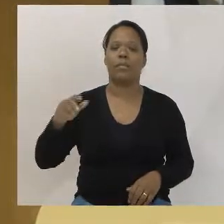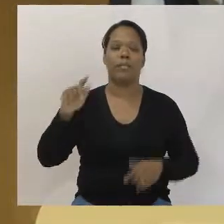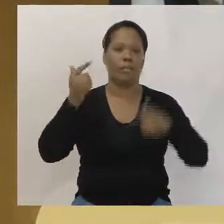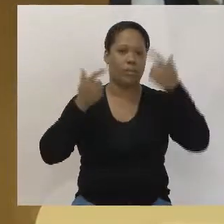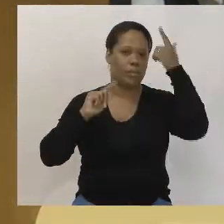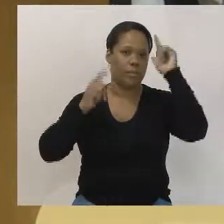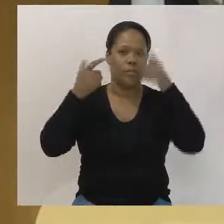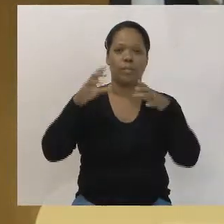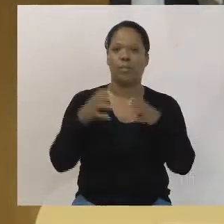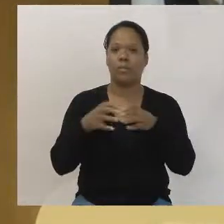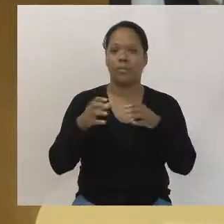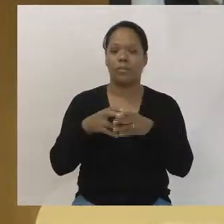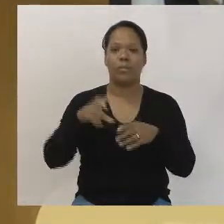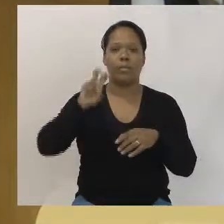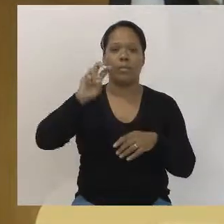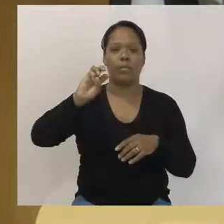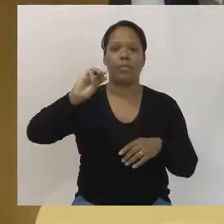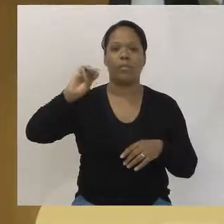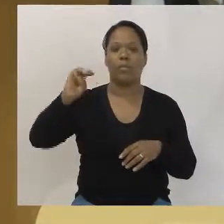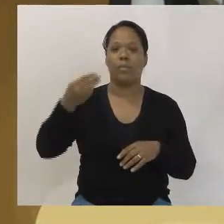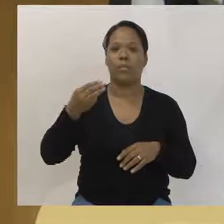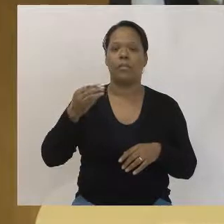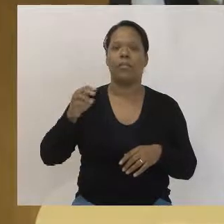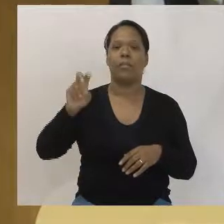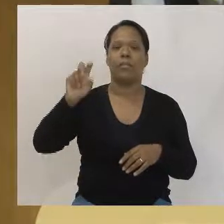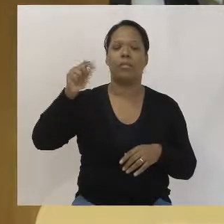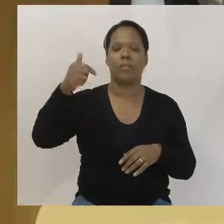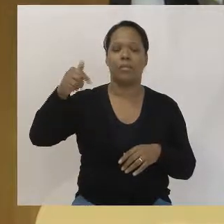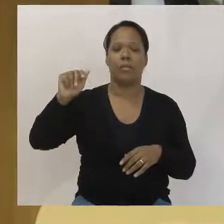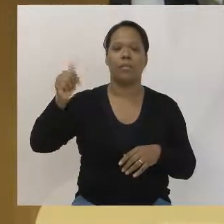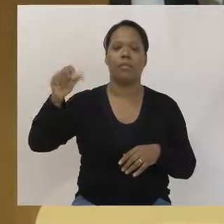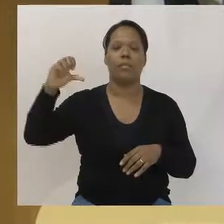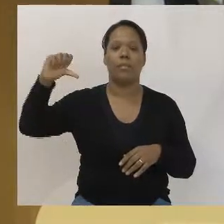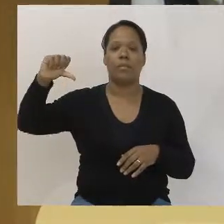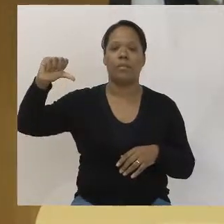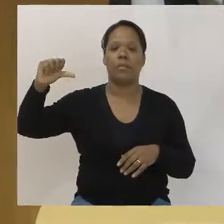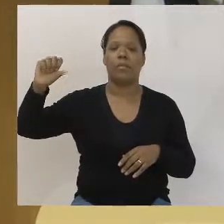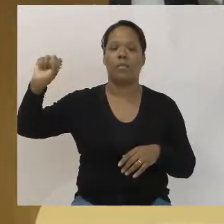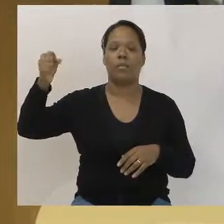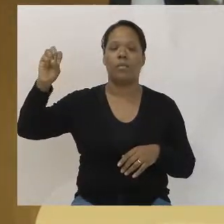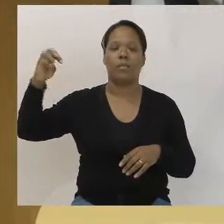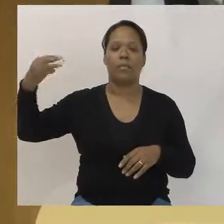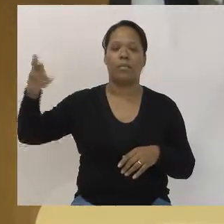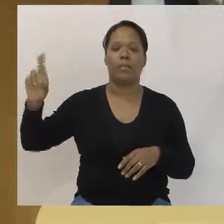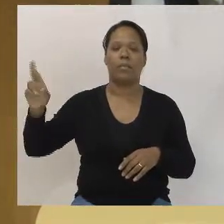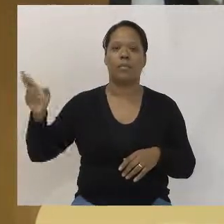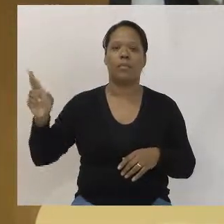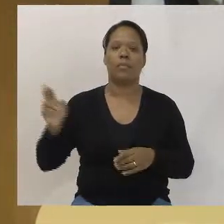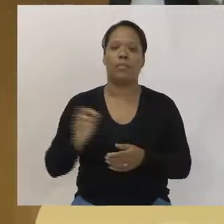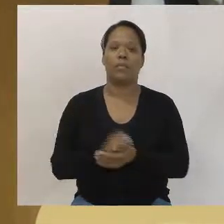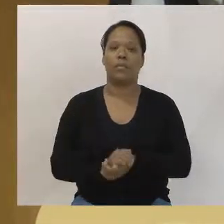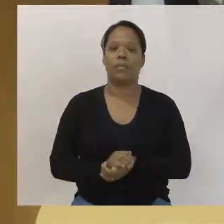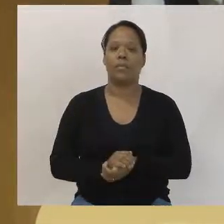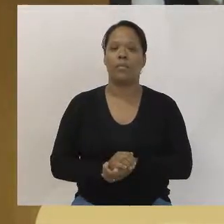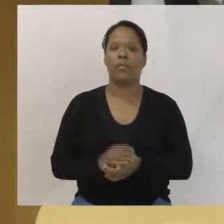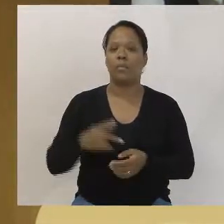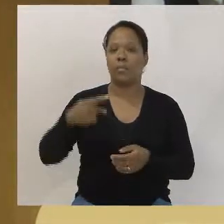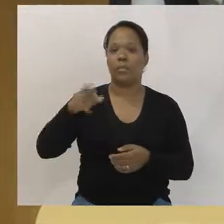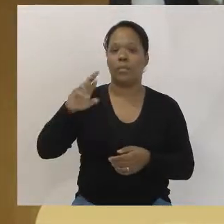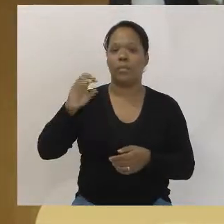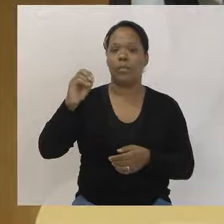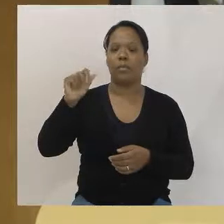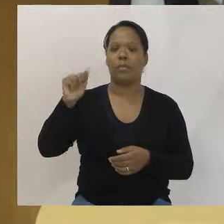cultural 5 milhões 750 mil novecentos e oitenta e três reais a fundação pró-lar